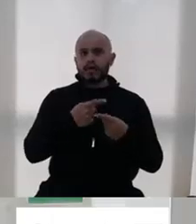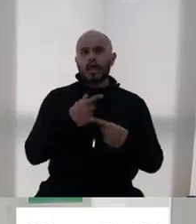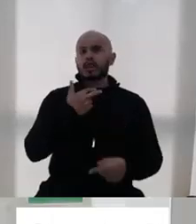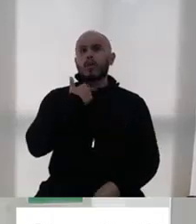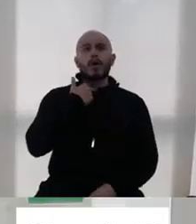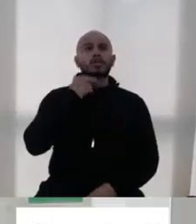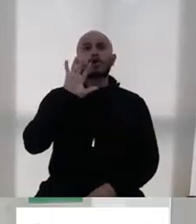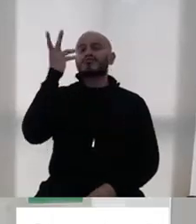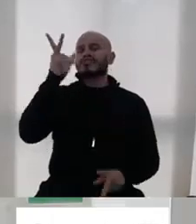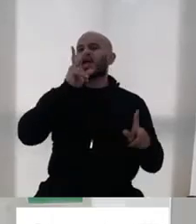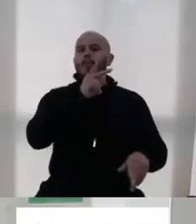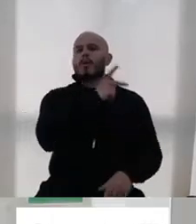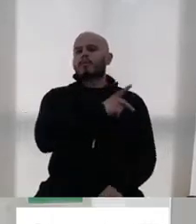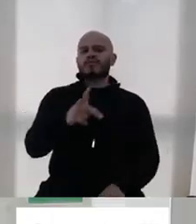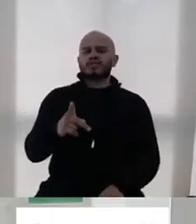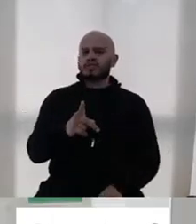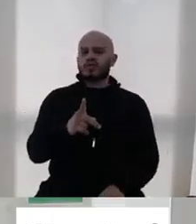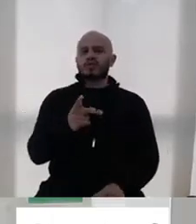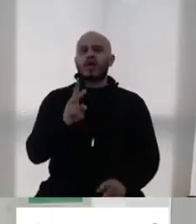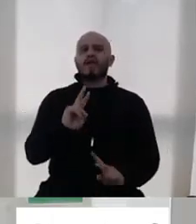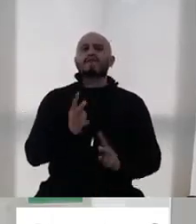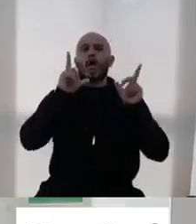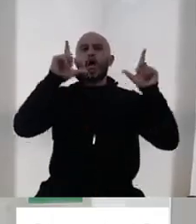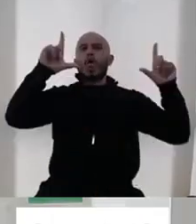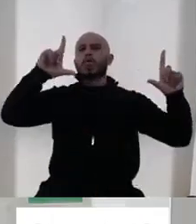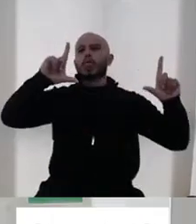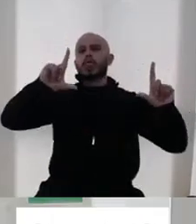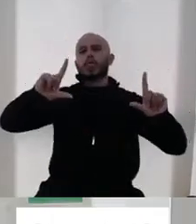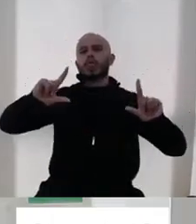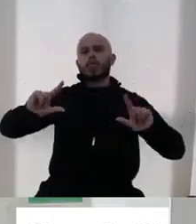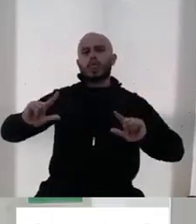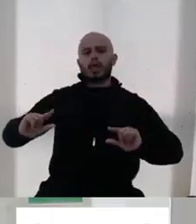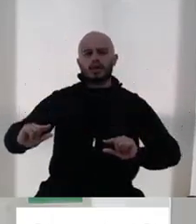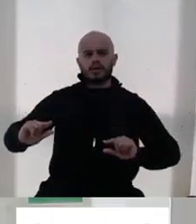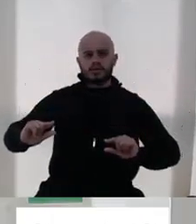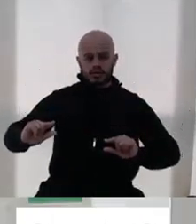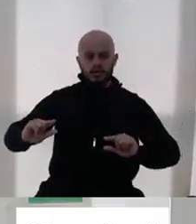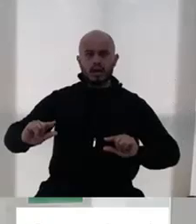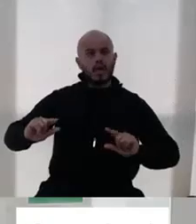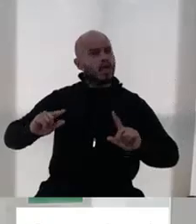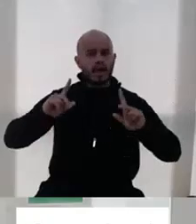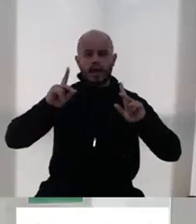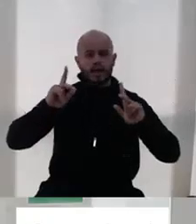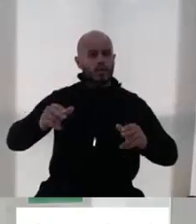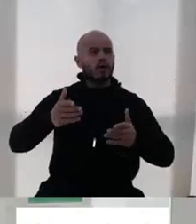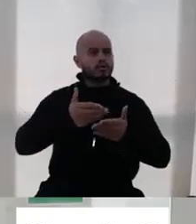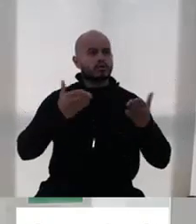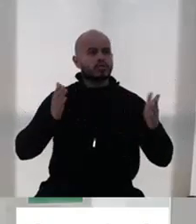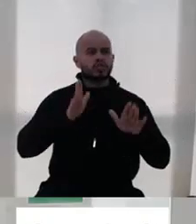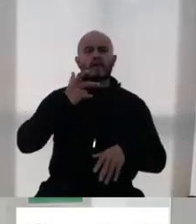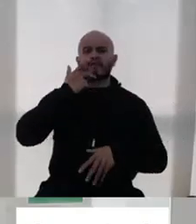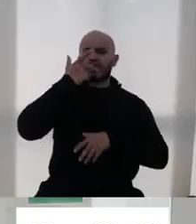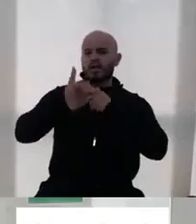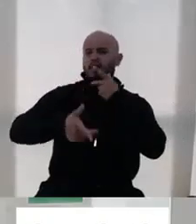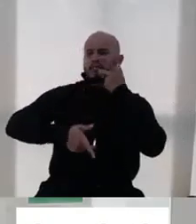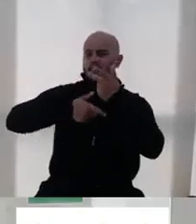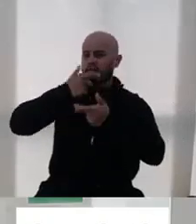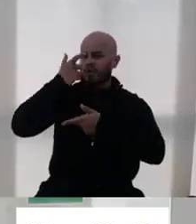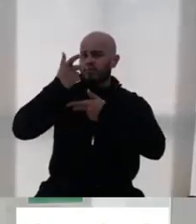carreira desvalorizada. Em todos os sentidos, como os colegas eu assisti agora, falando